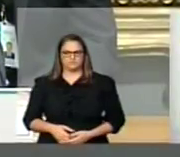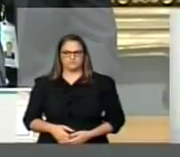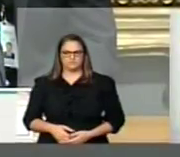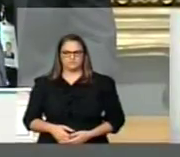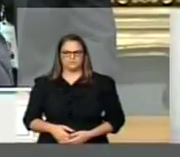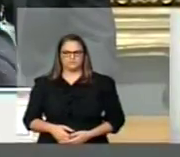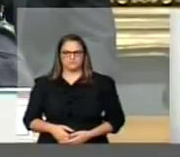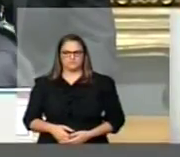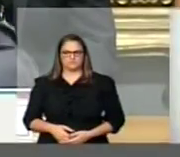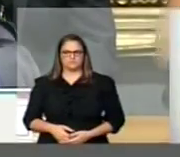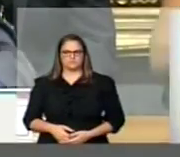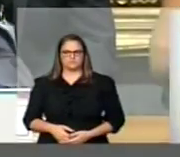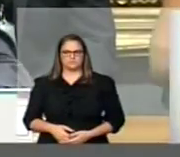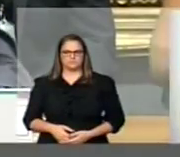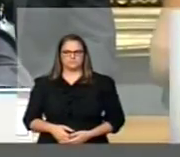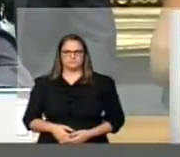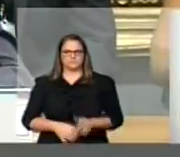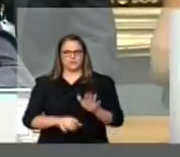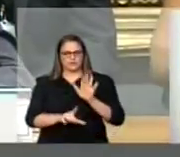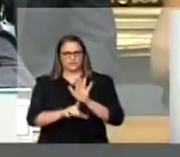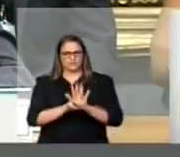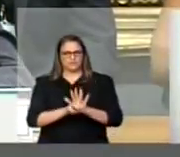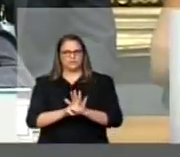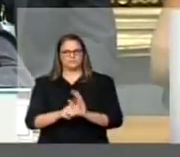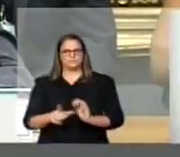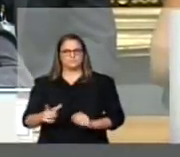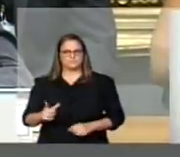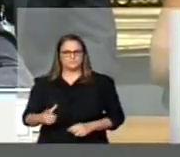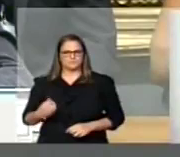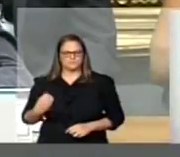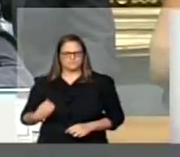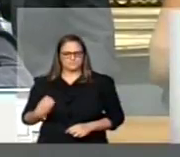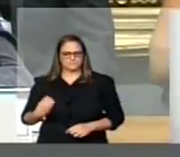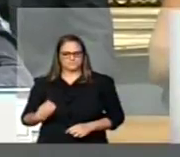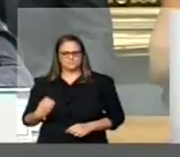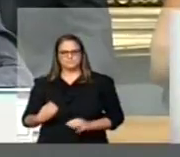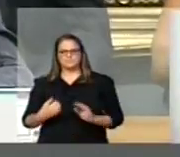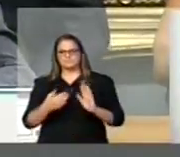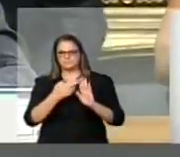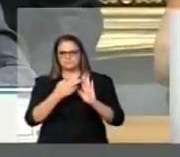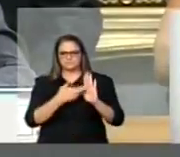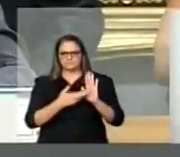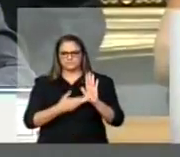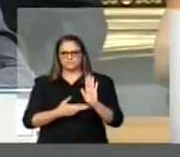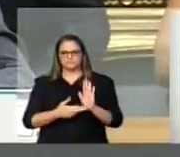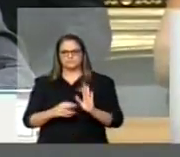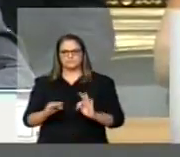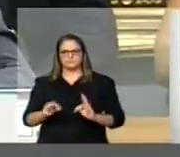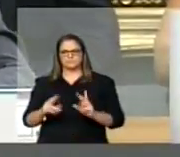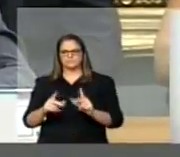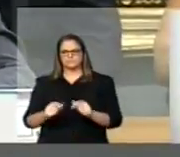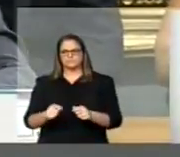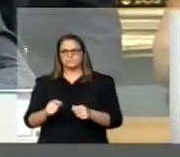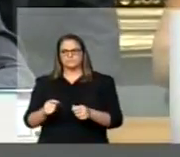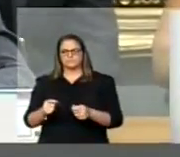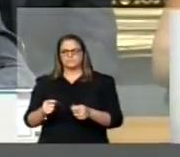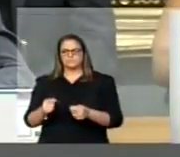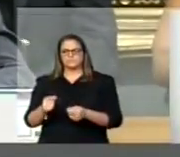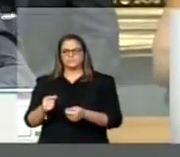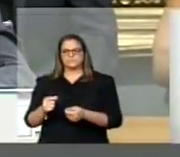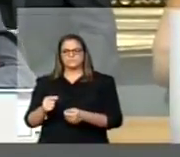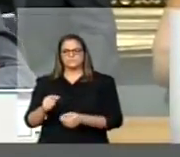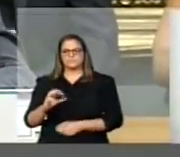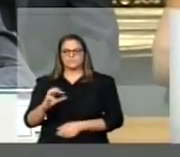Essa lei, ao delinear os contornos legais de uma operação de crédito, insere a